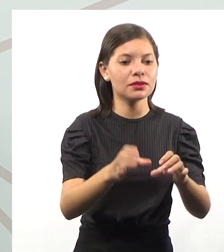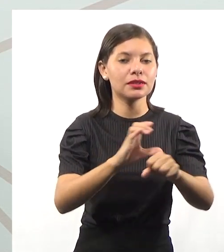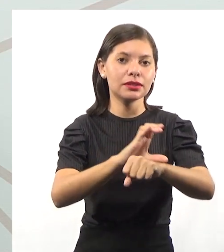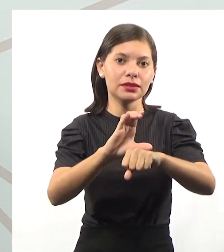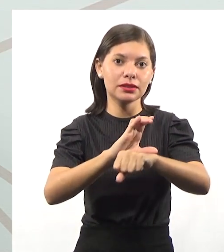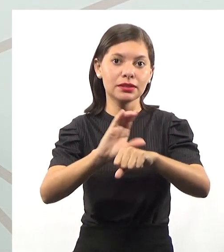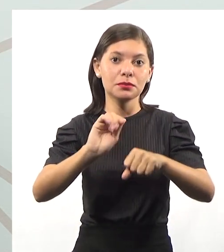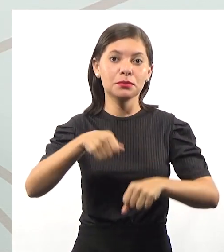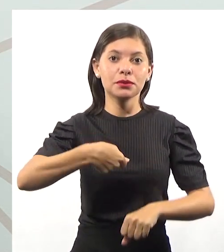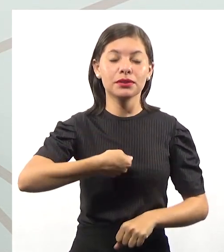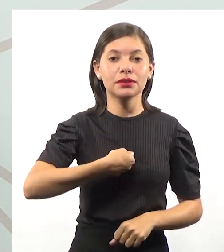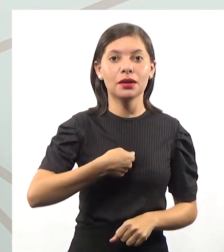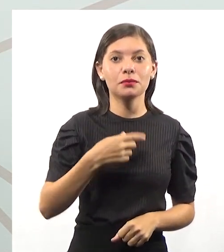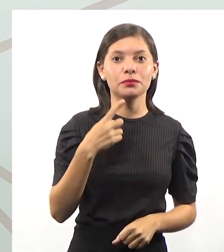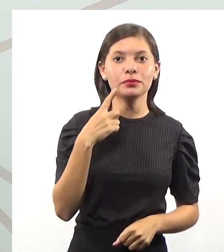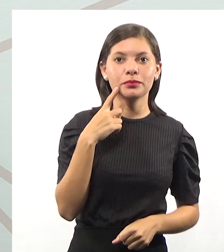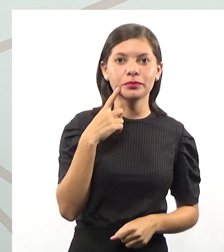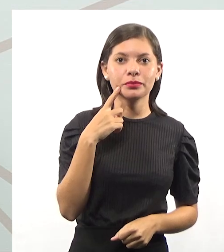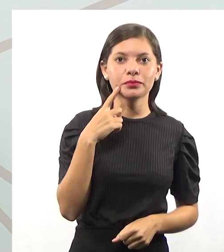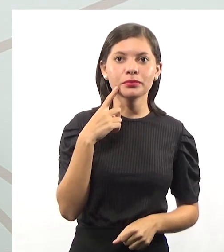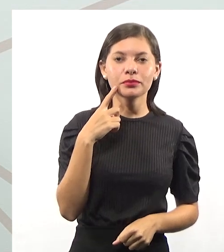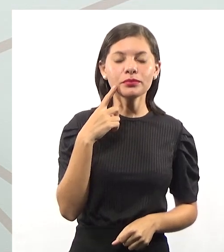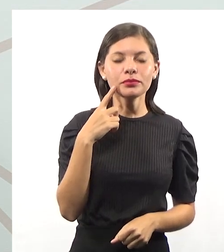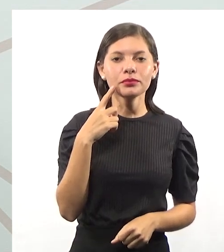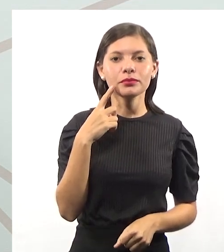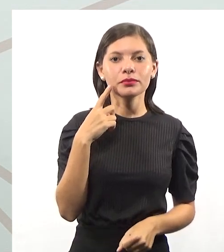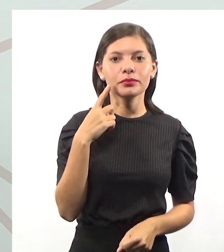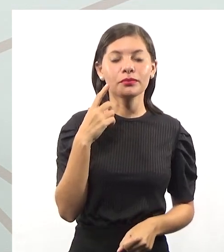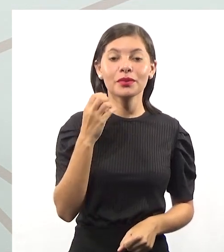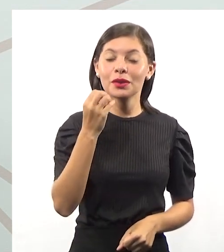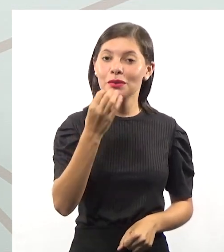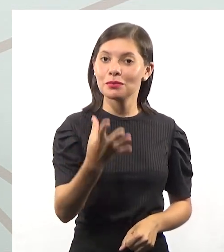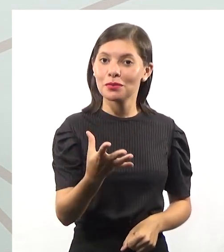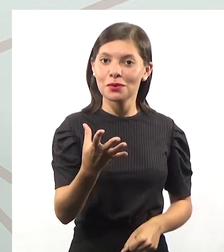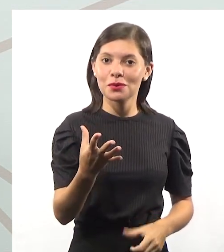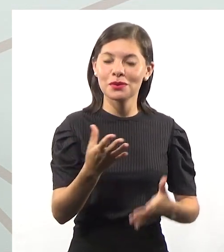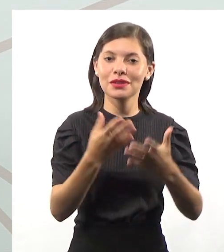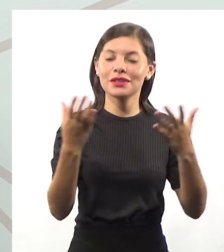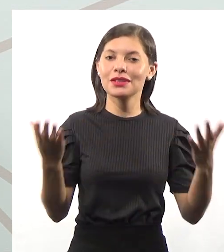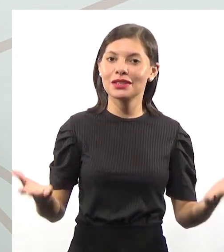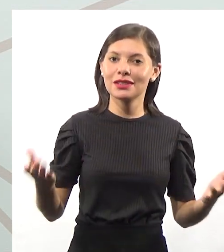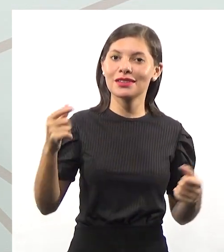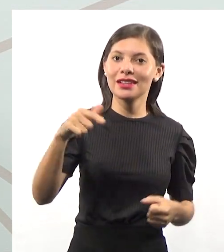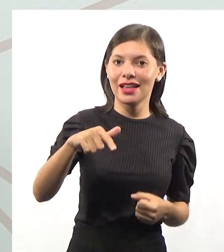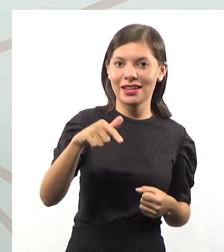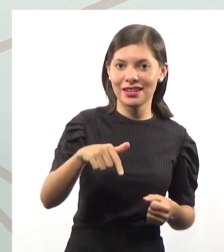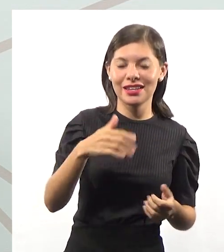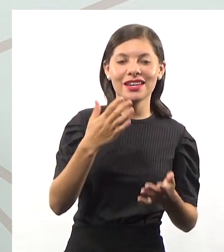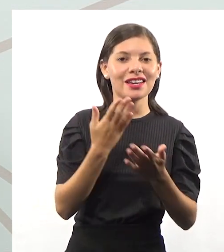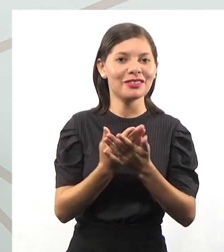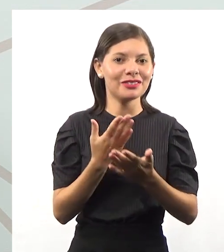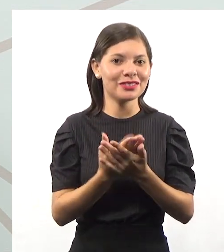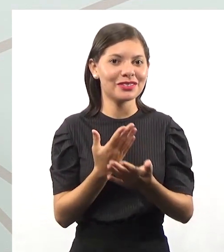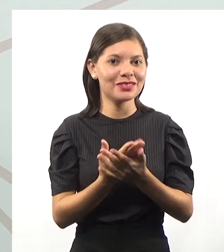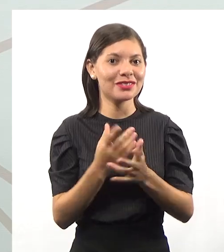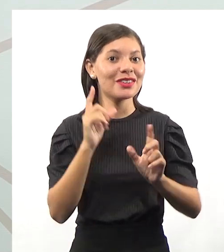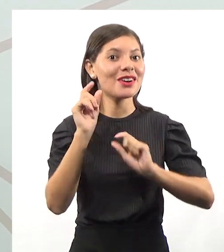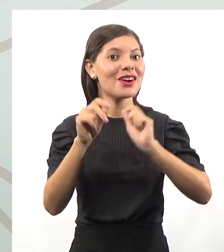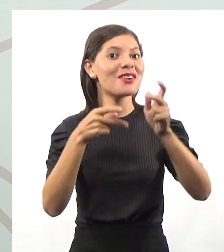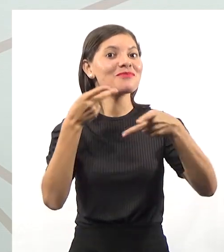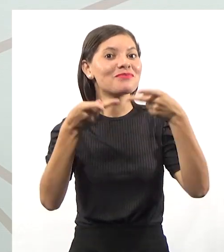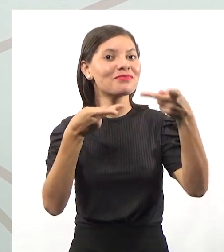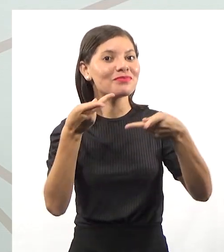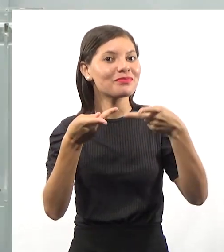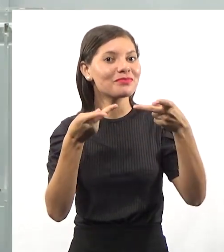para a comunidade Libras é Anabela. Bom, então aqui nesse episódio nós vamos falar